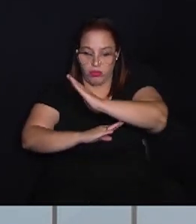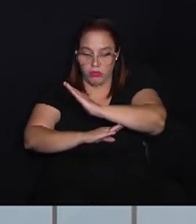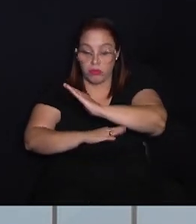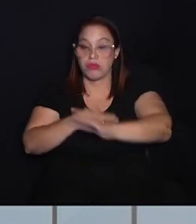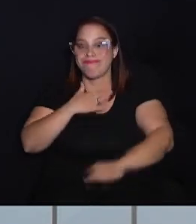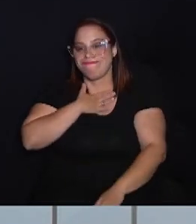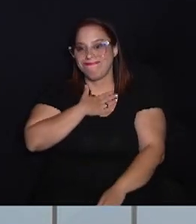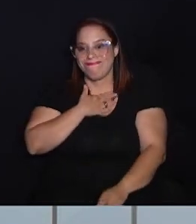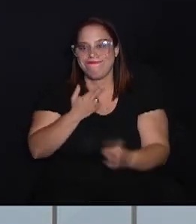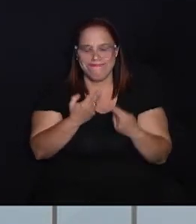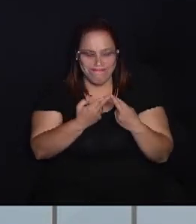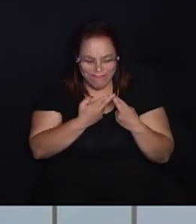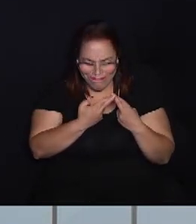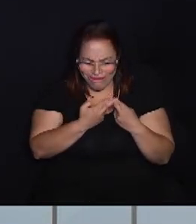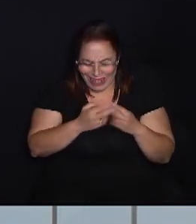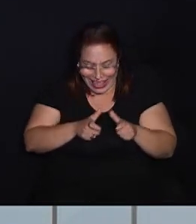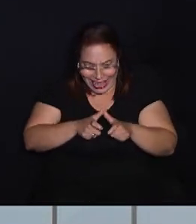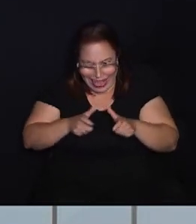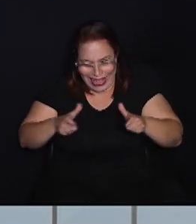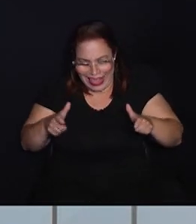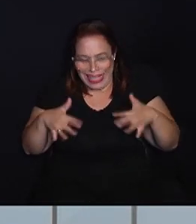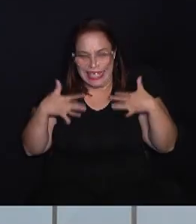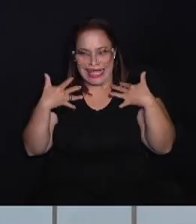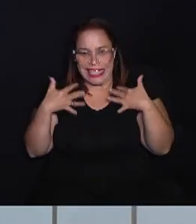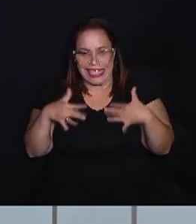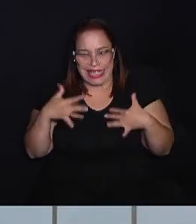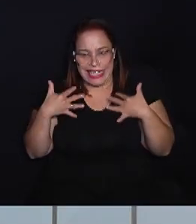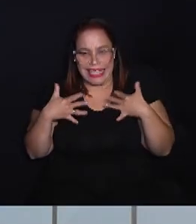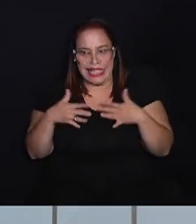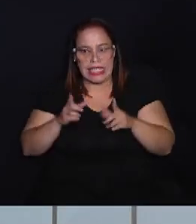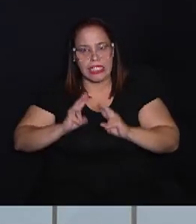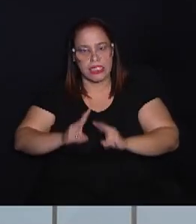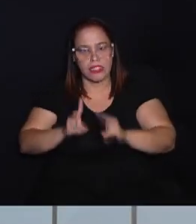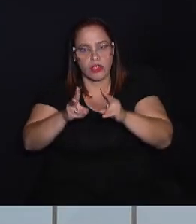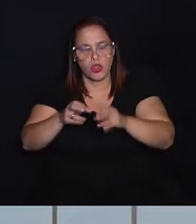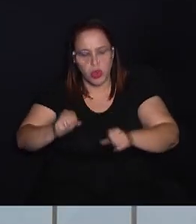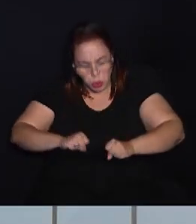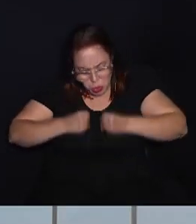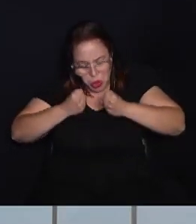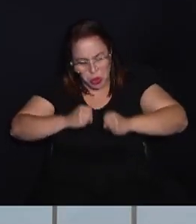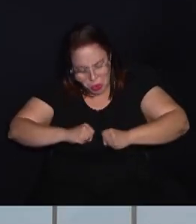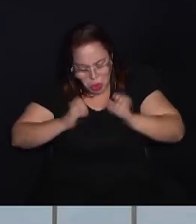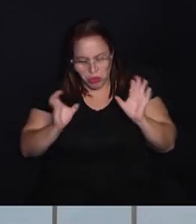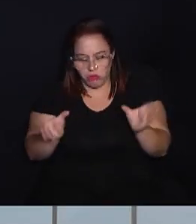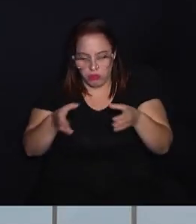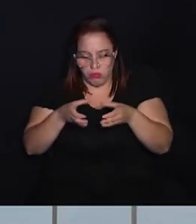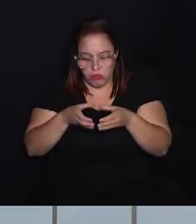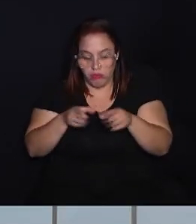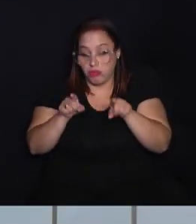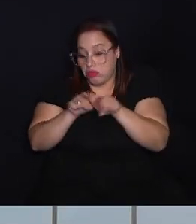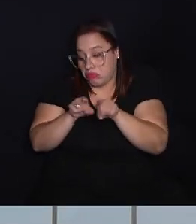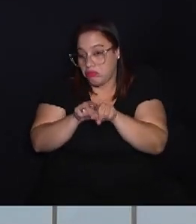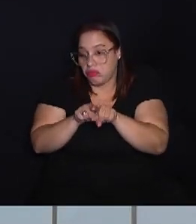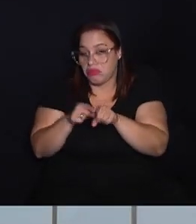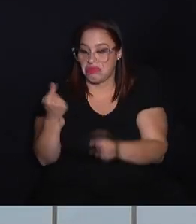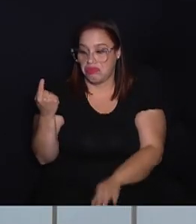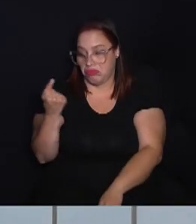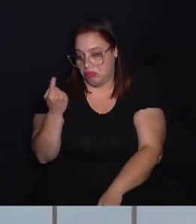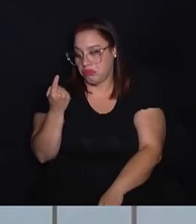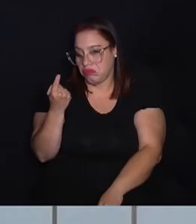trabalho. Segundo, o que eu pude sentir também das pessoas é o respeito pela seriedade com que eu faço e desempenho